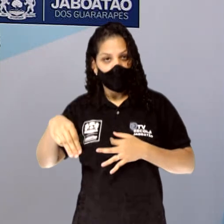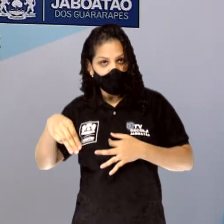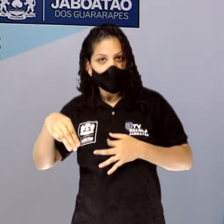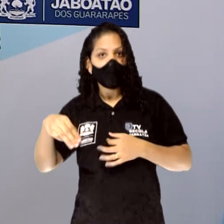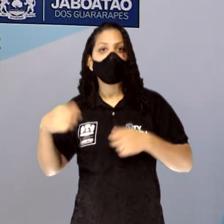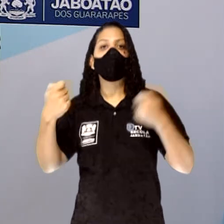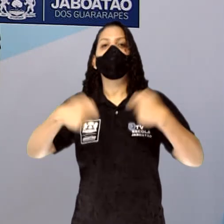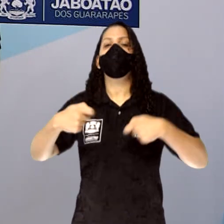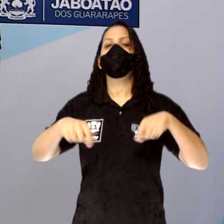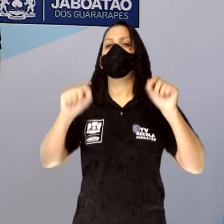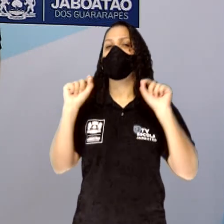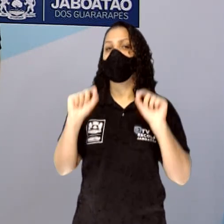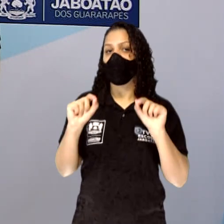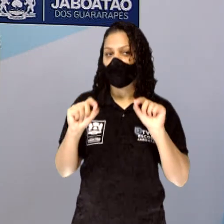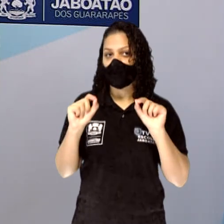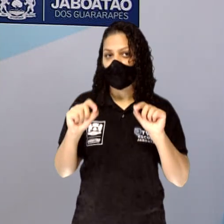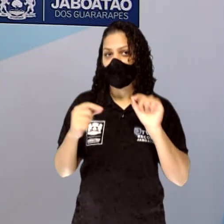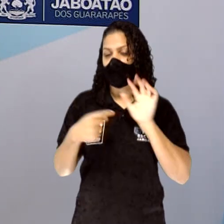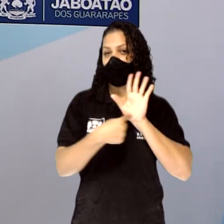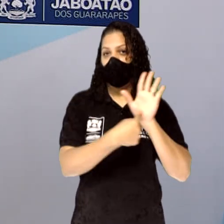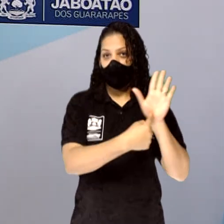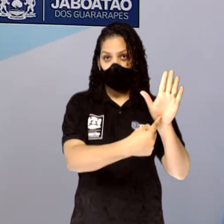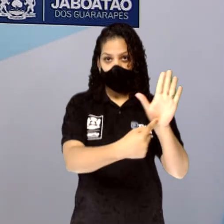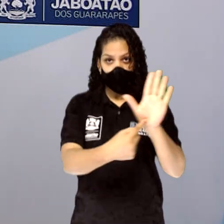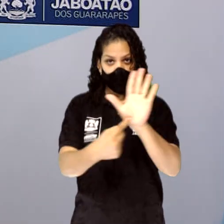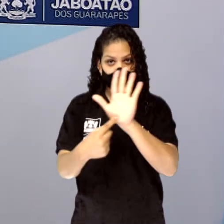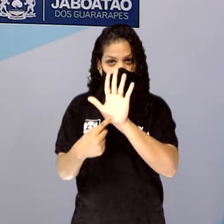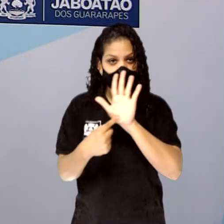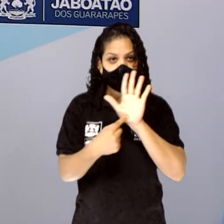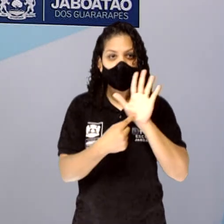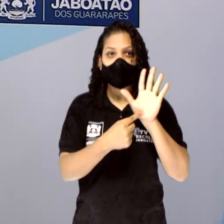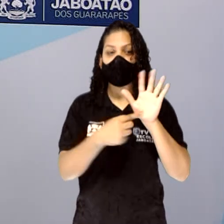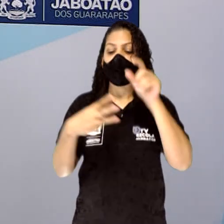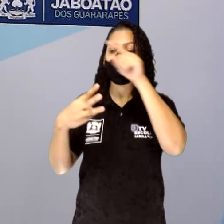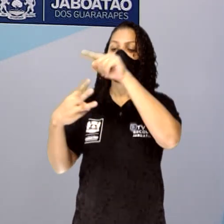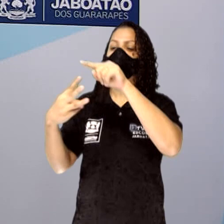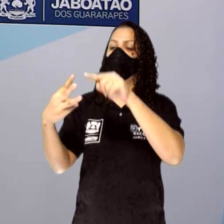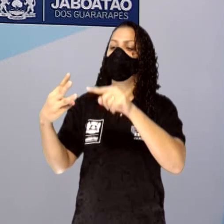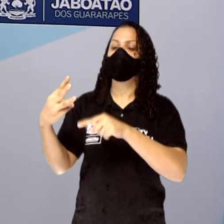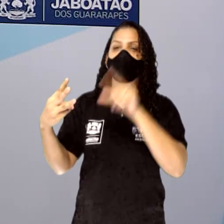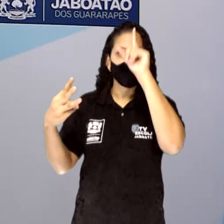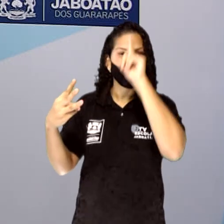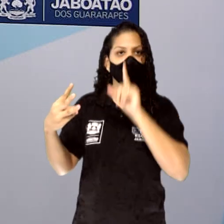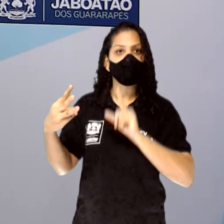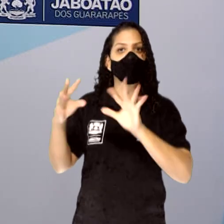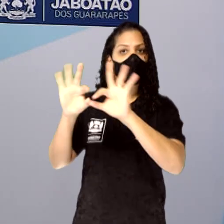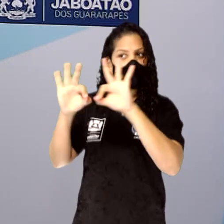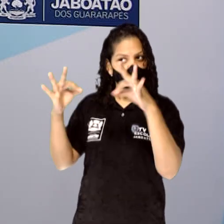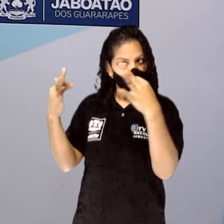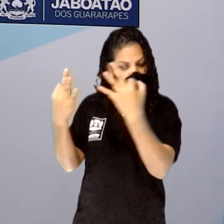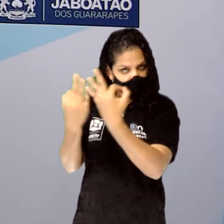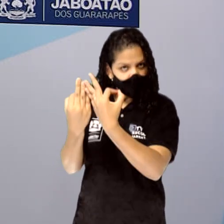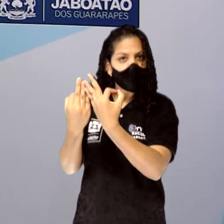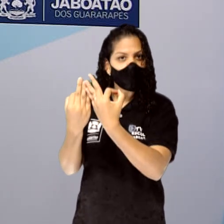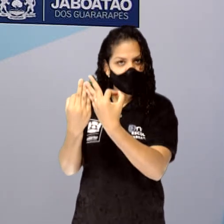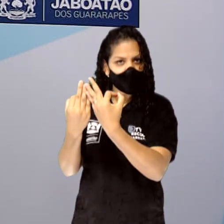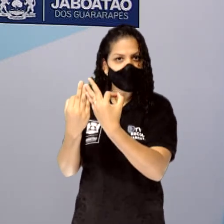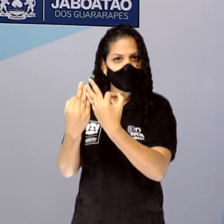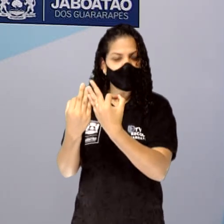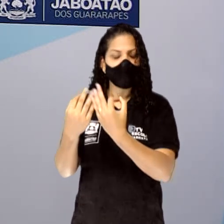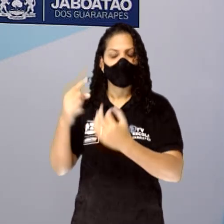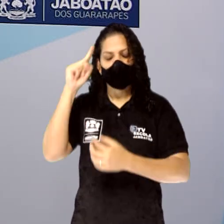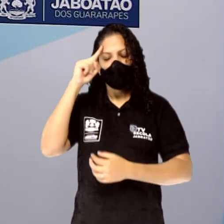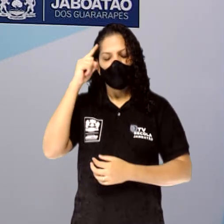precisam fazer, na verdade, é apresentar todos esses 3 parentes.